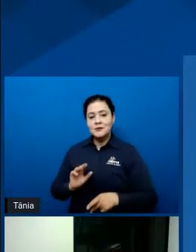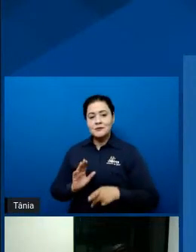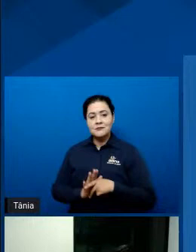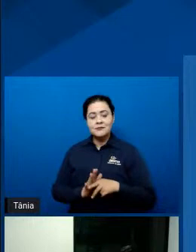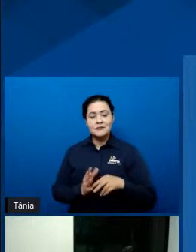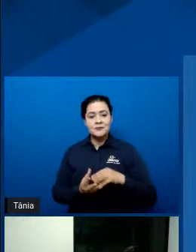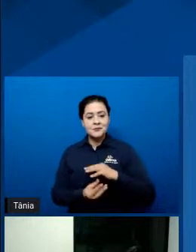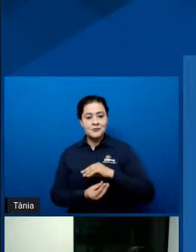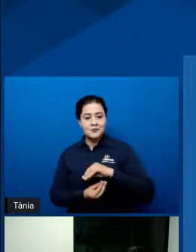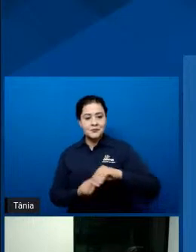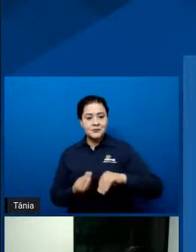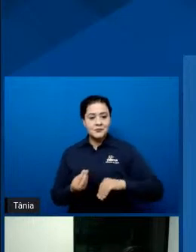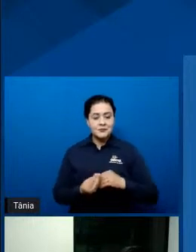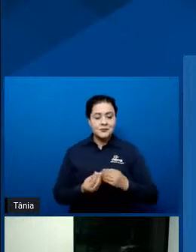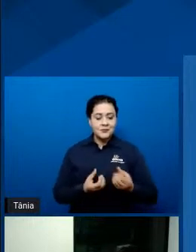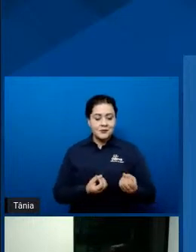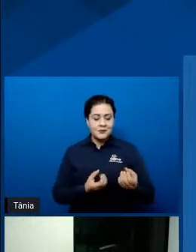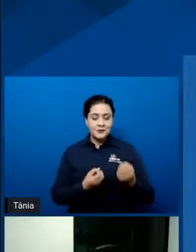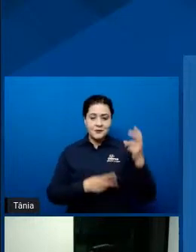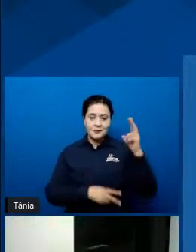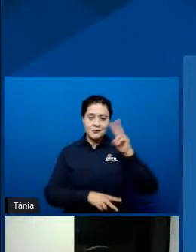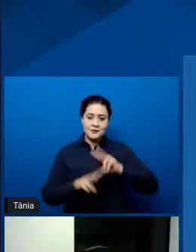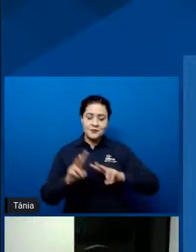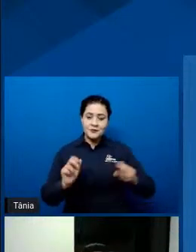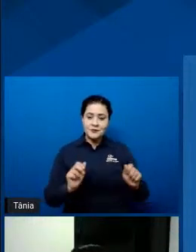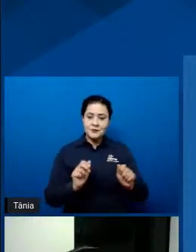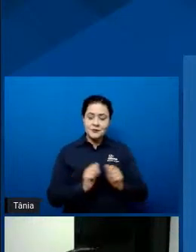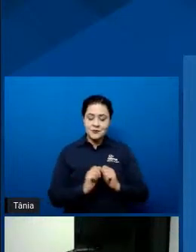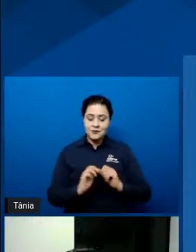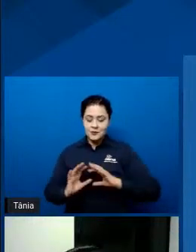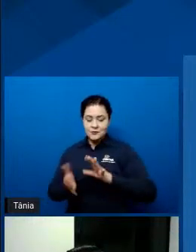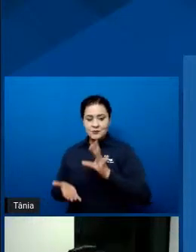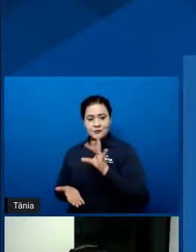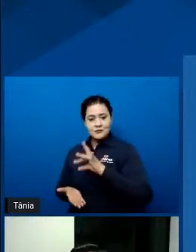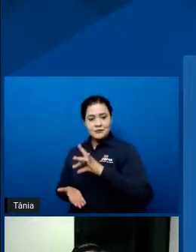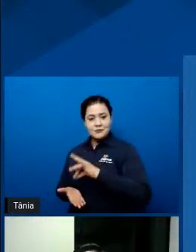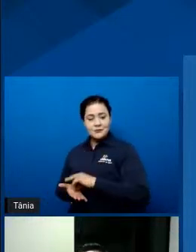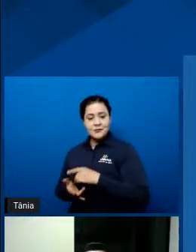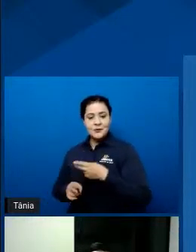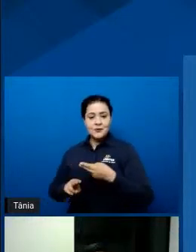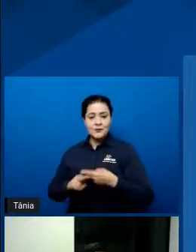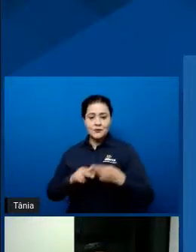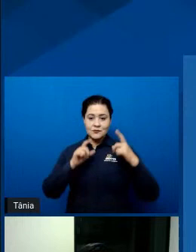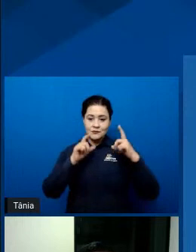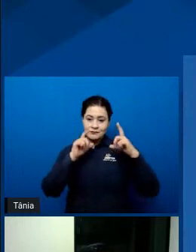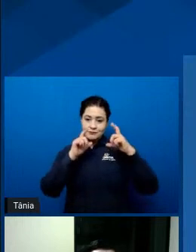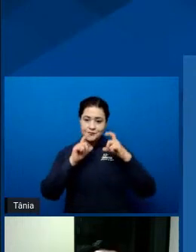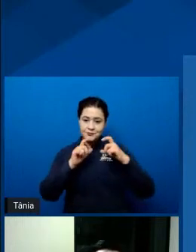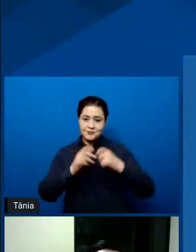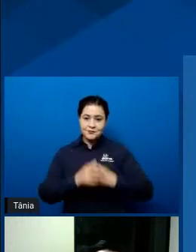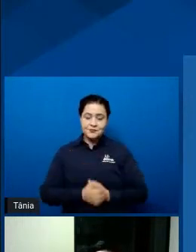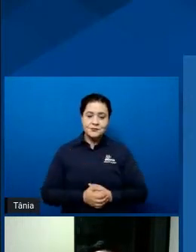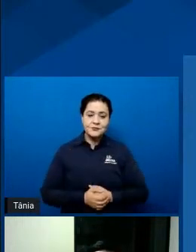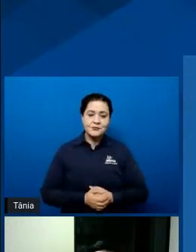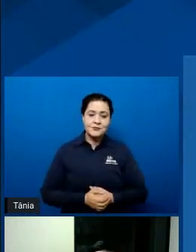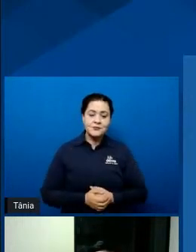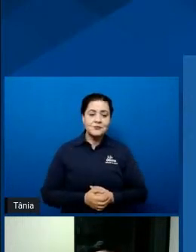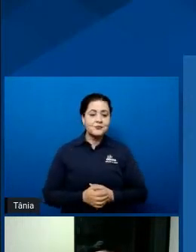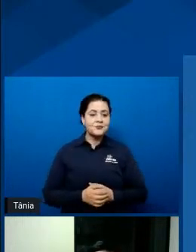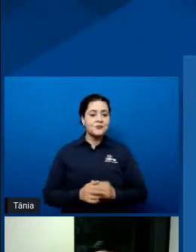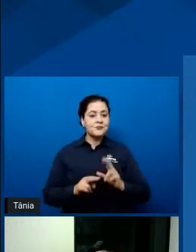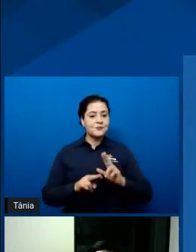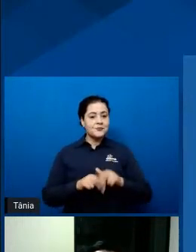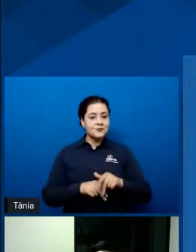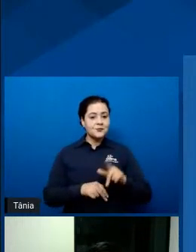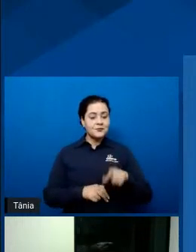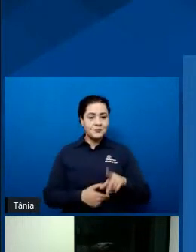dos elementos de informações visuais com o mundo real através do uso da câmera. Tá? Então, para isso que serve a realidade